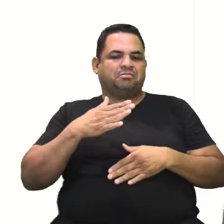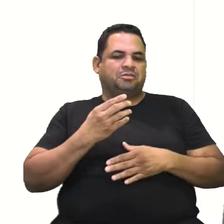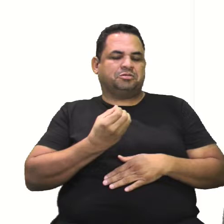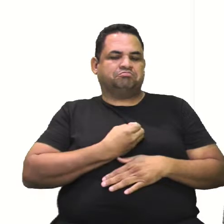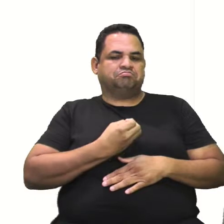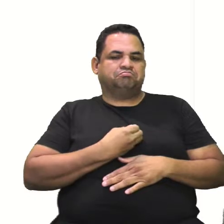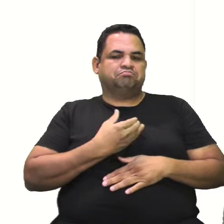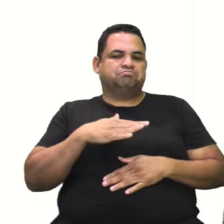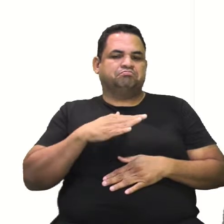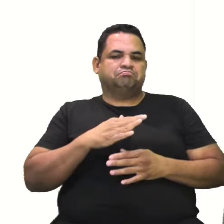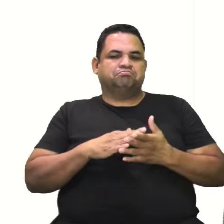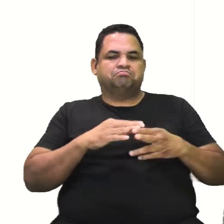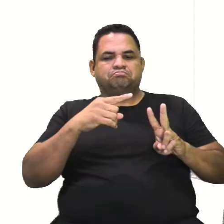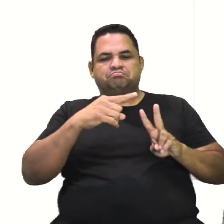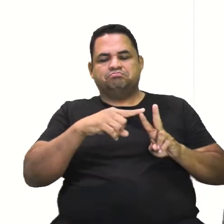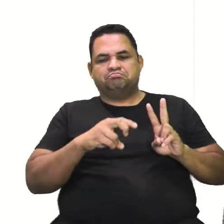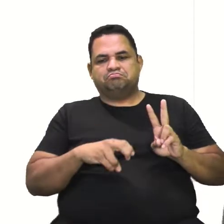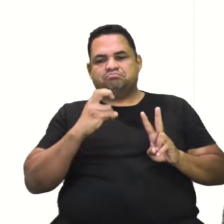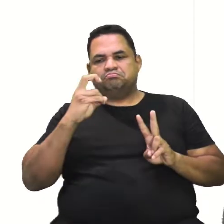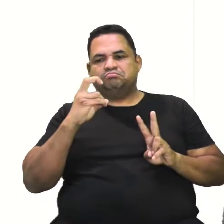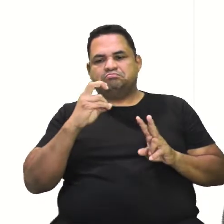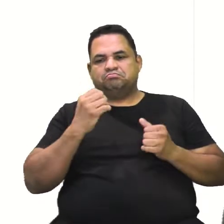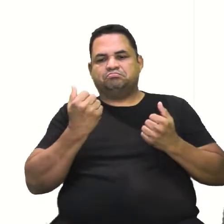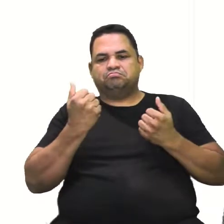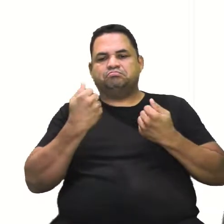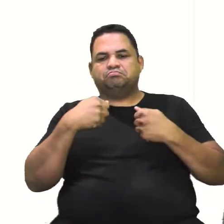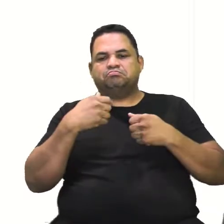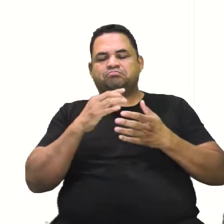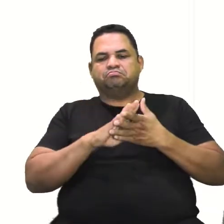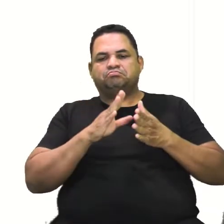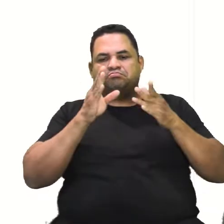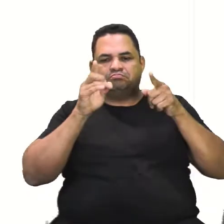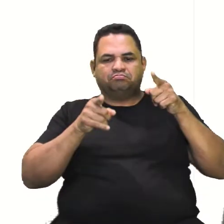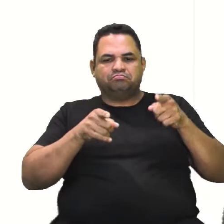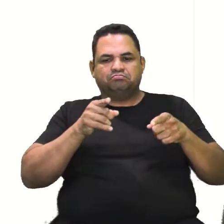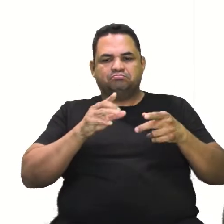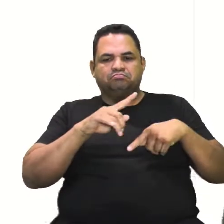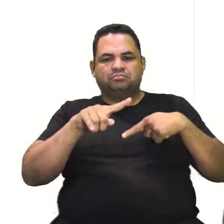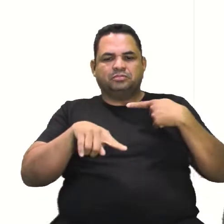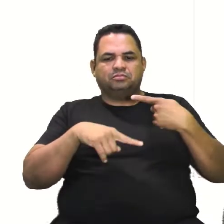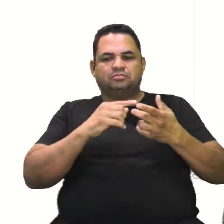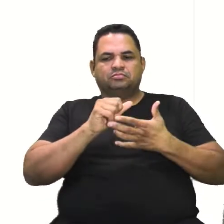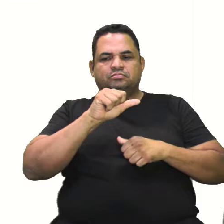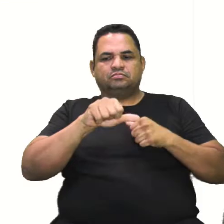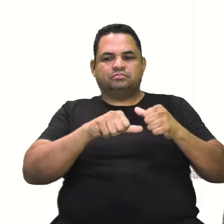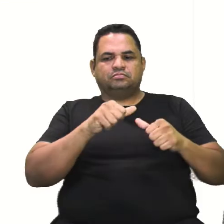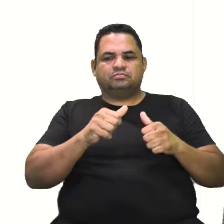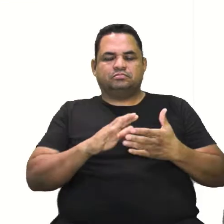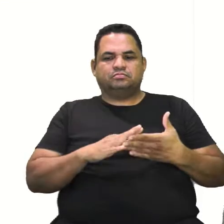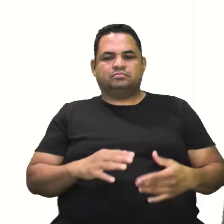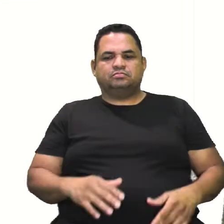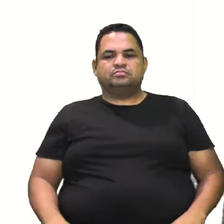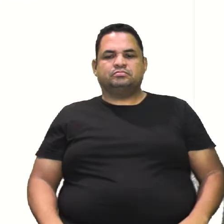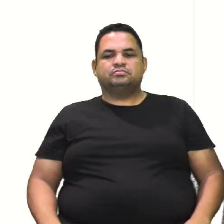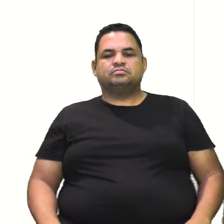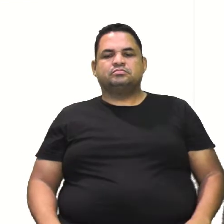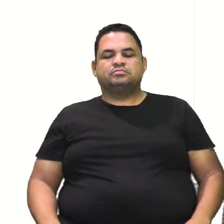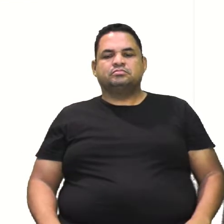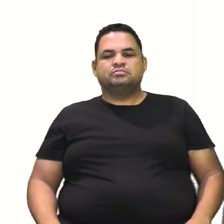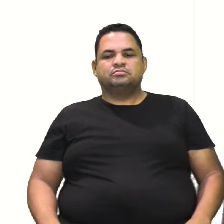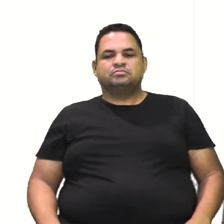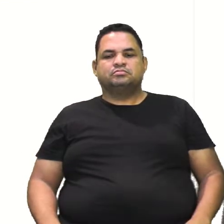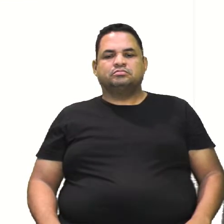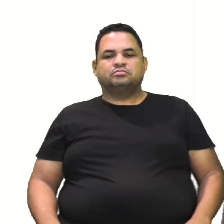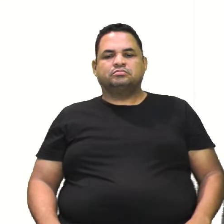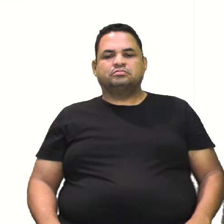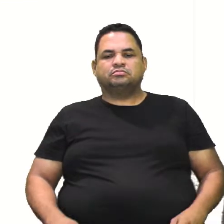aproximado do valor. O valor de raiz de 5, posso até colocar aqui direitinho, depois a gente muda, né? Então vamos lá, vai ficar 3 sobre a